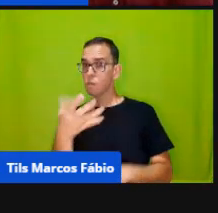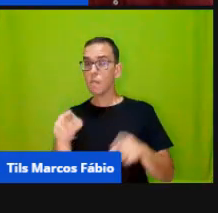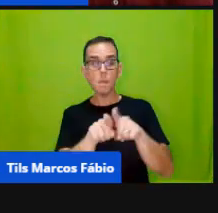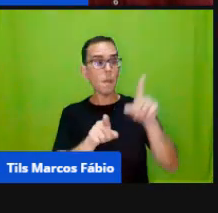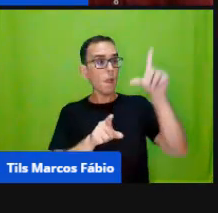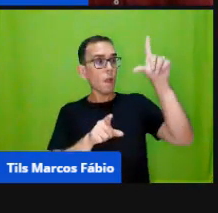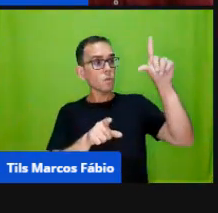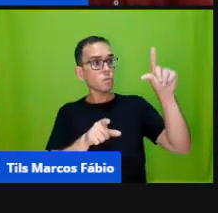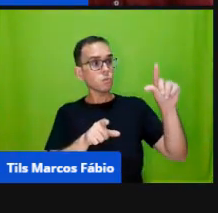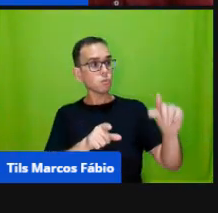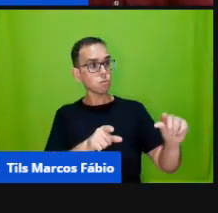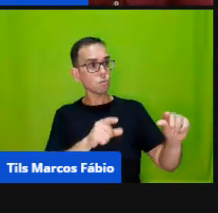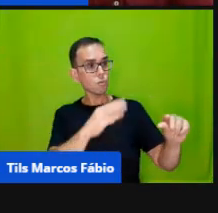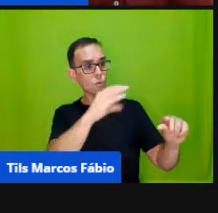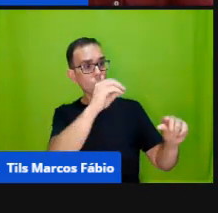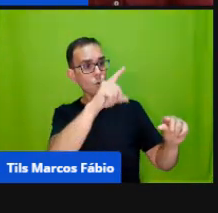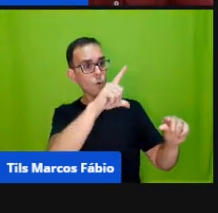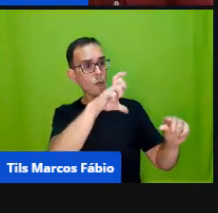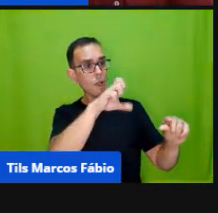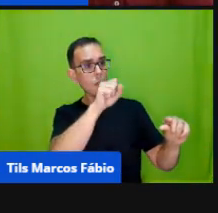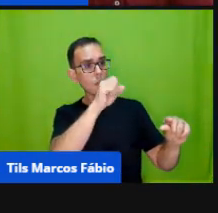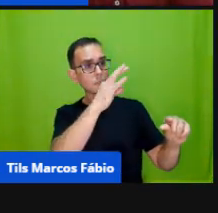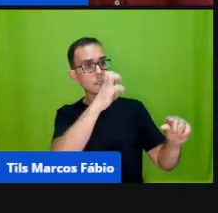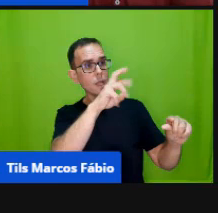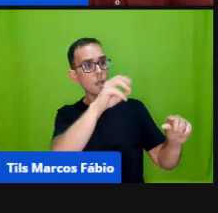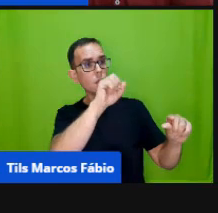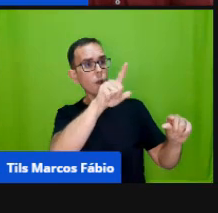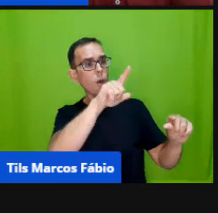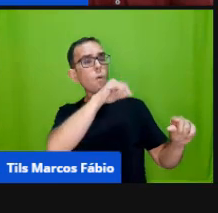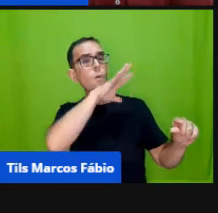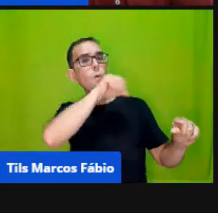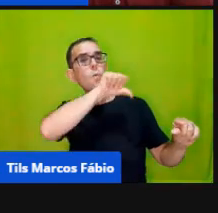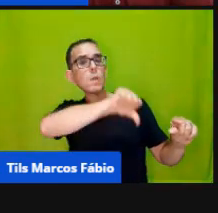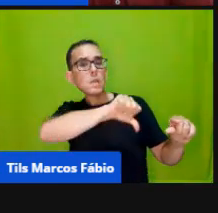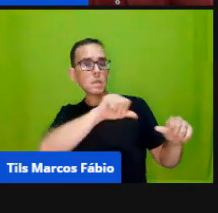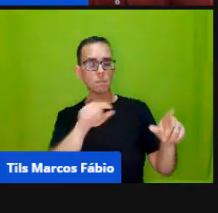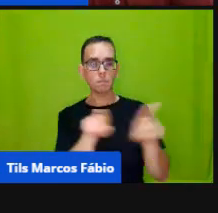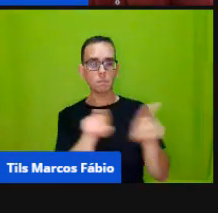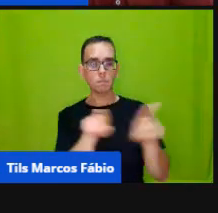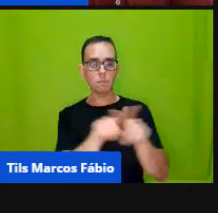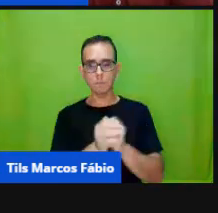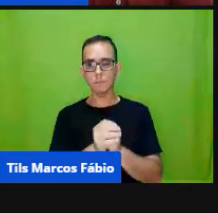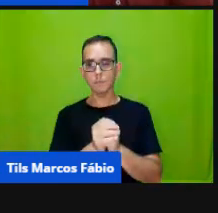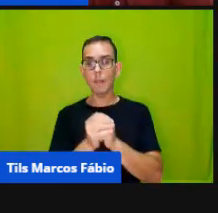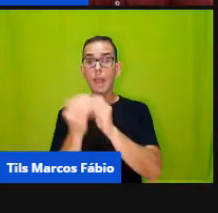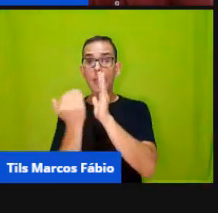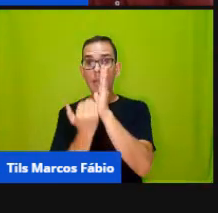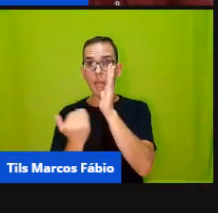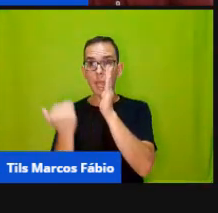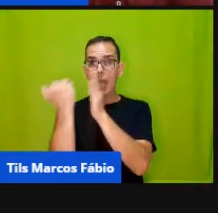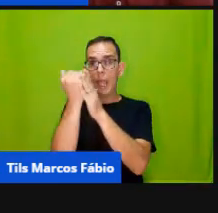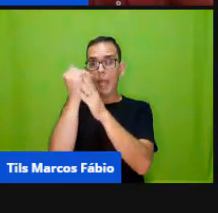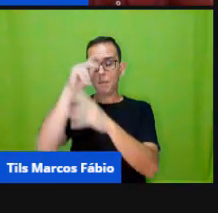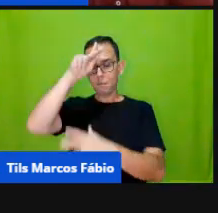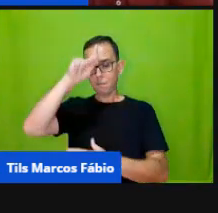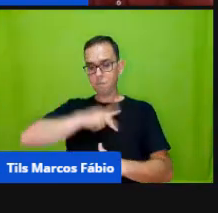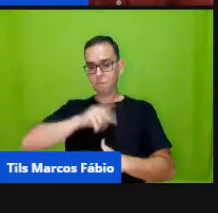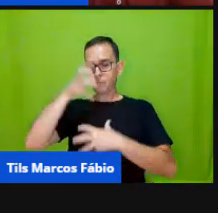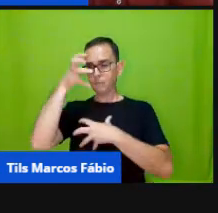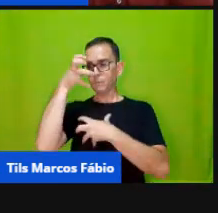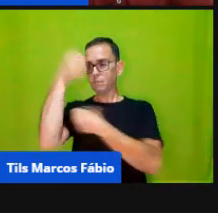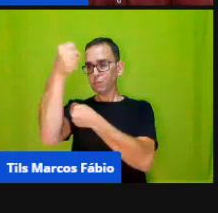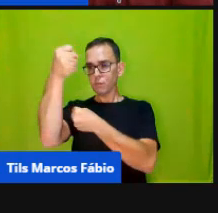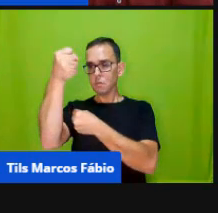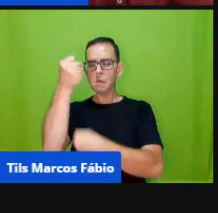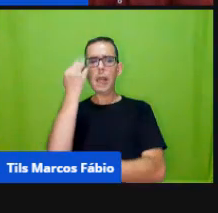também o colesterol ruim. Ele aumenta a autoconfiança, ou seja, aquela criança